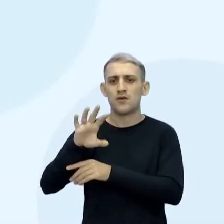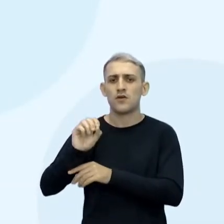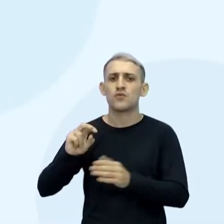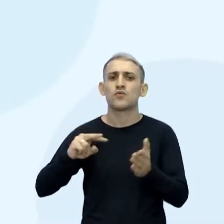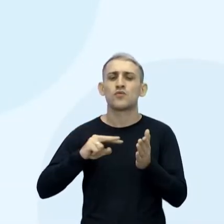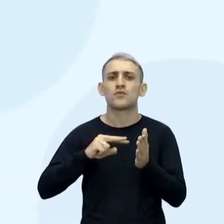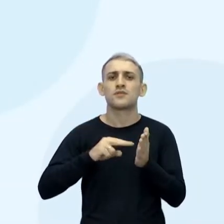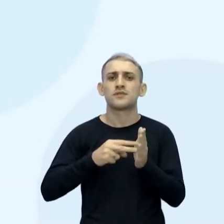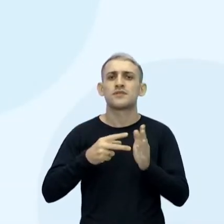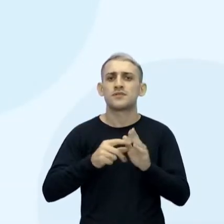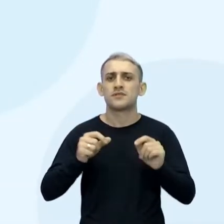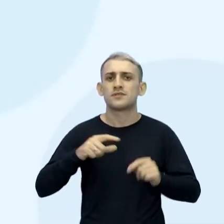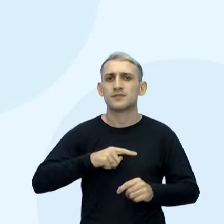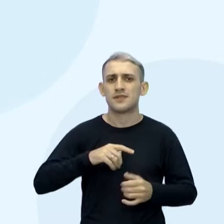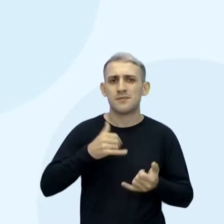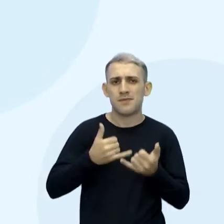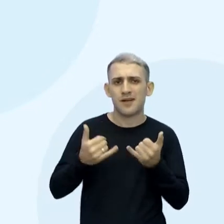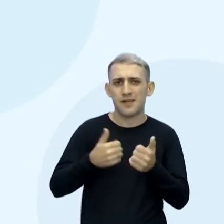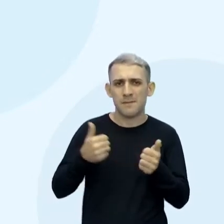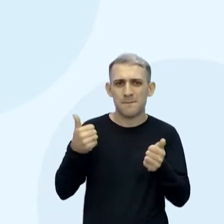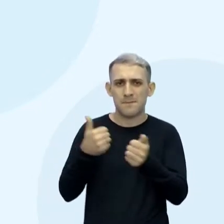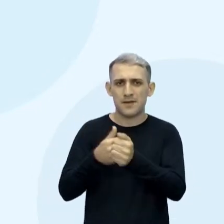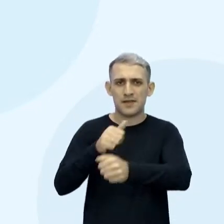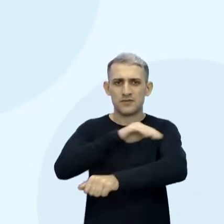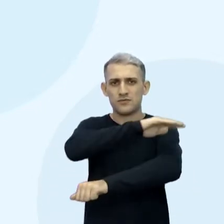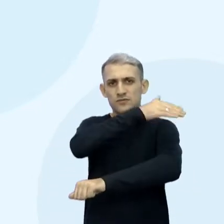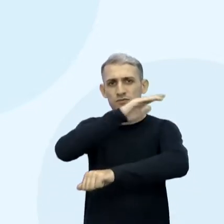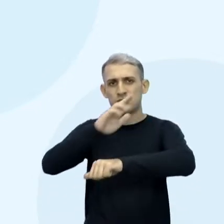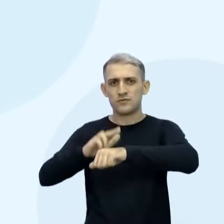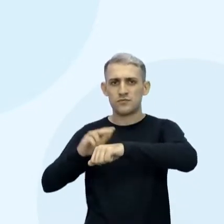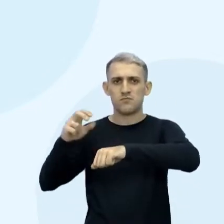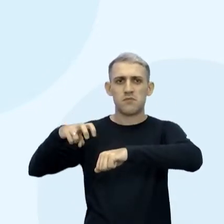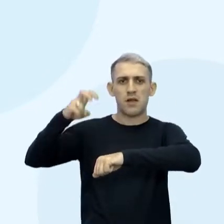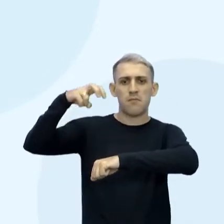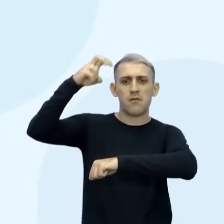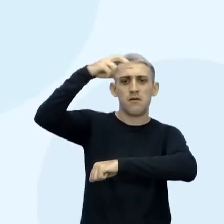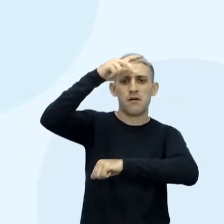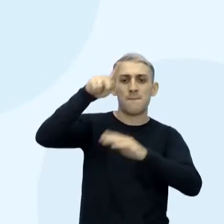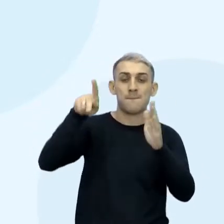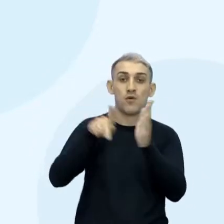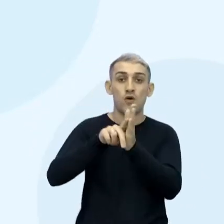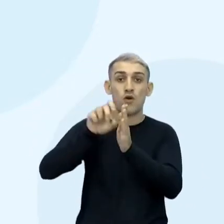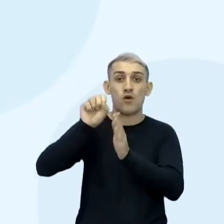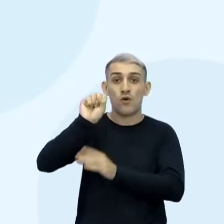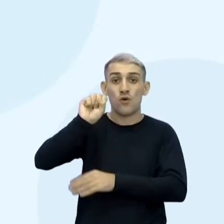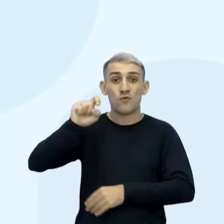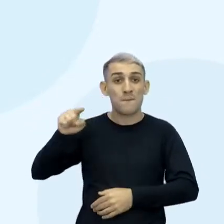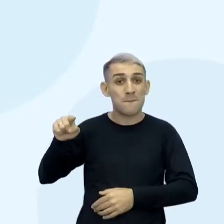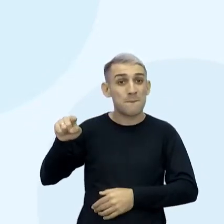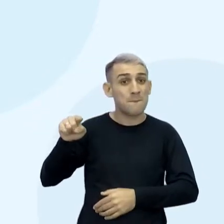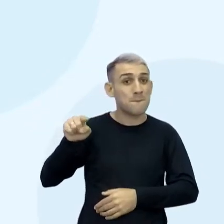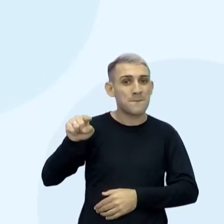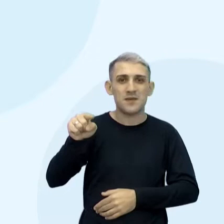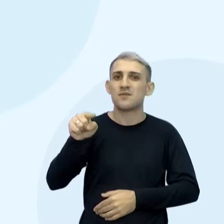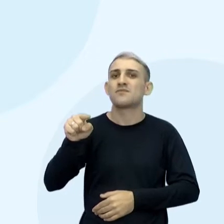finalzinho ali, quase para chegar no cume do Everest, que são a região de 8.000 metros de altitude, tá certo? Onde